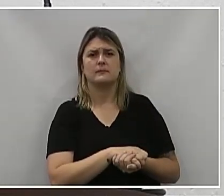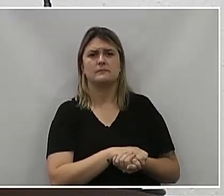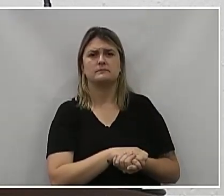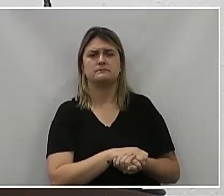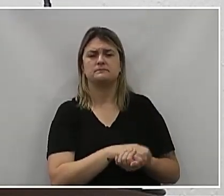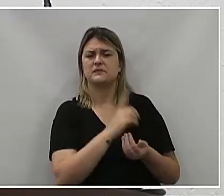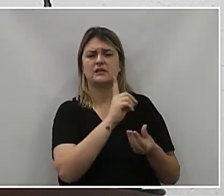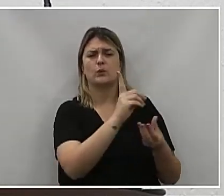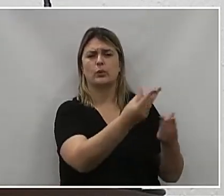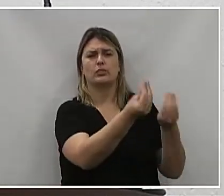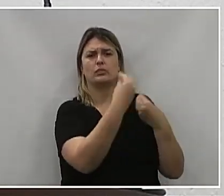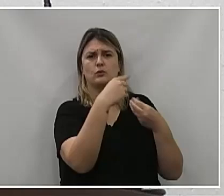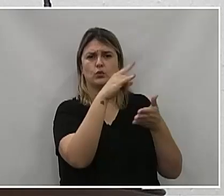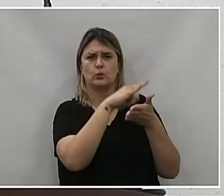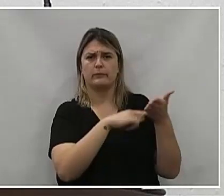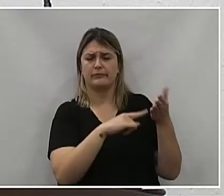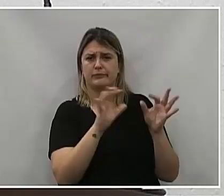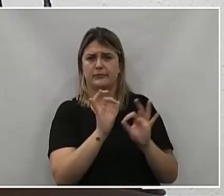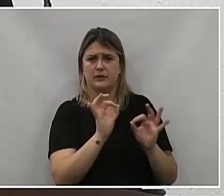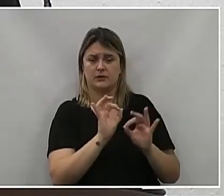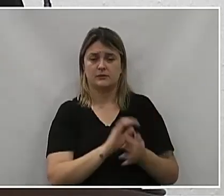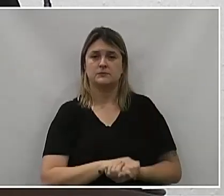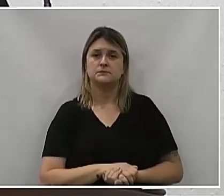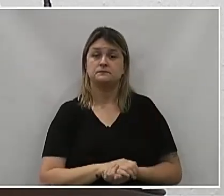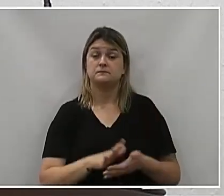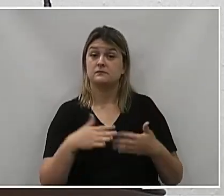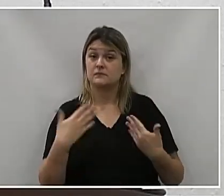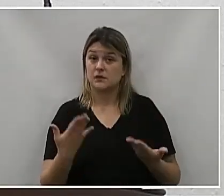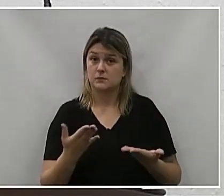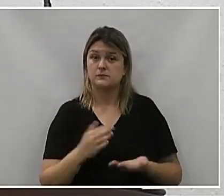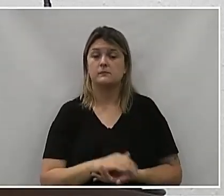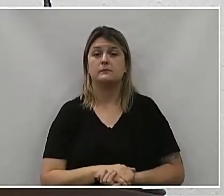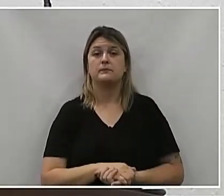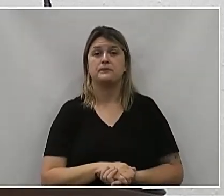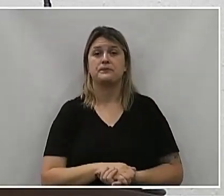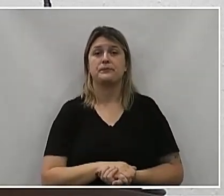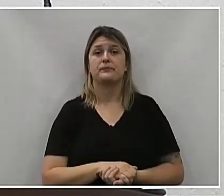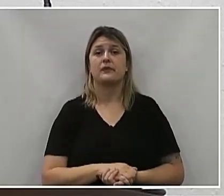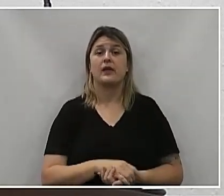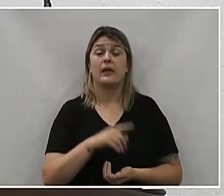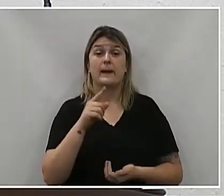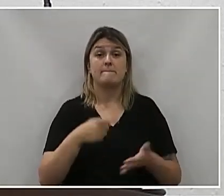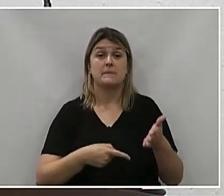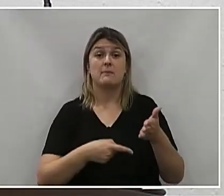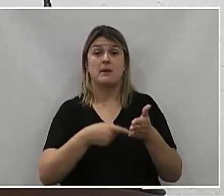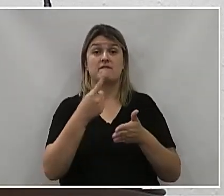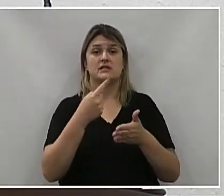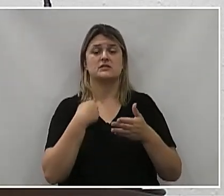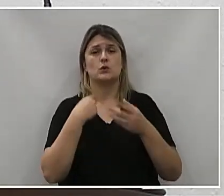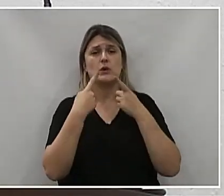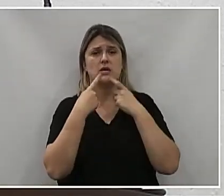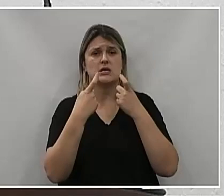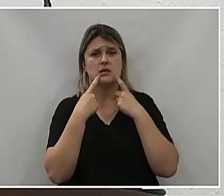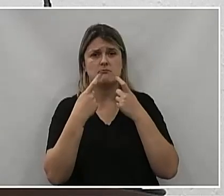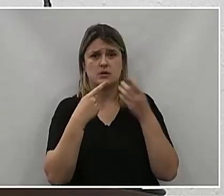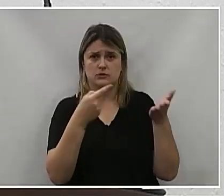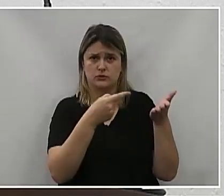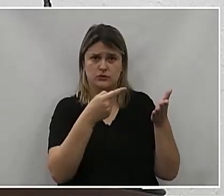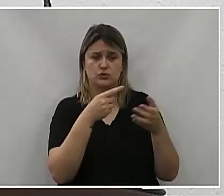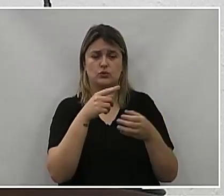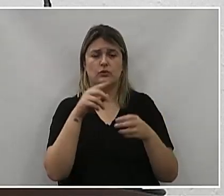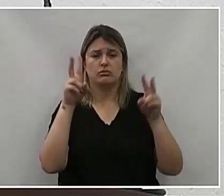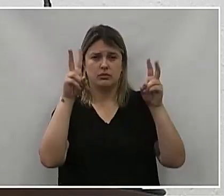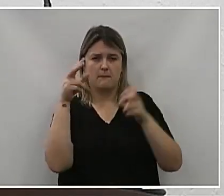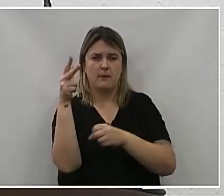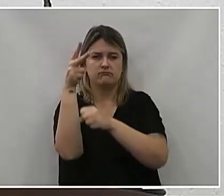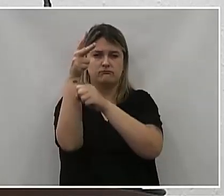e não entrega a documentação. Então, assim, gente, essa é a primeira vez que eu estou me manifestando publicamente sobre os